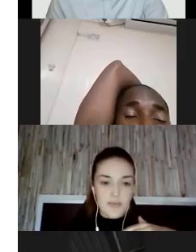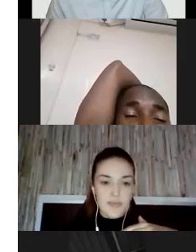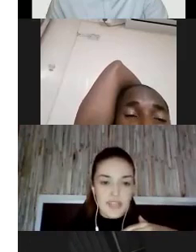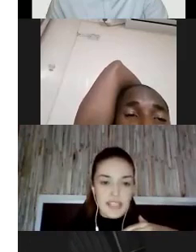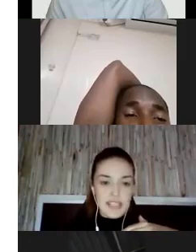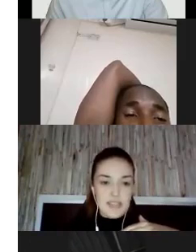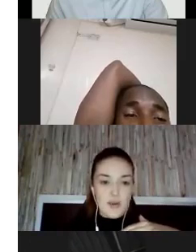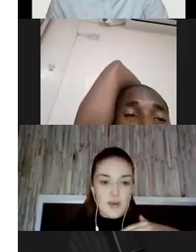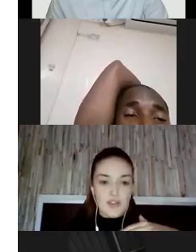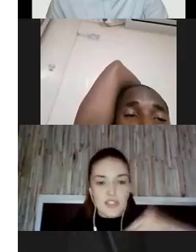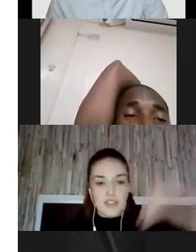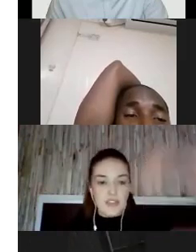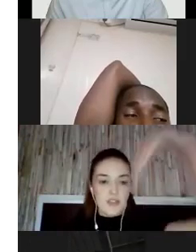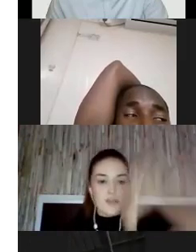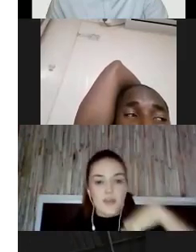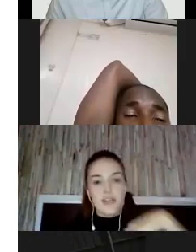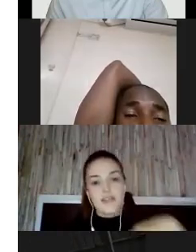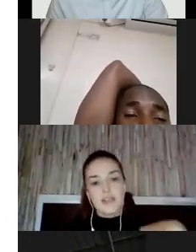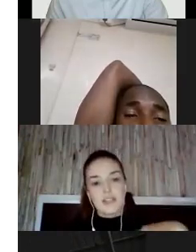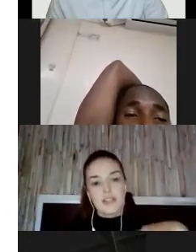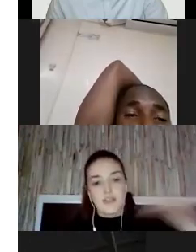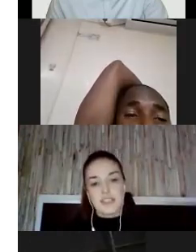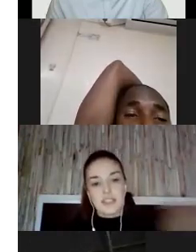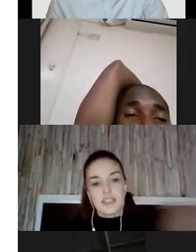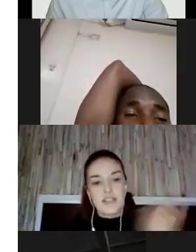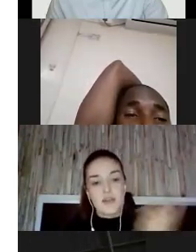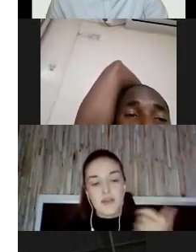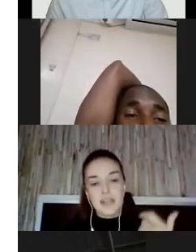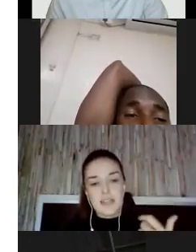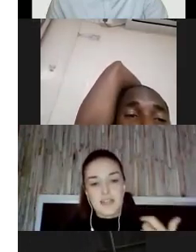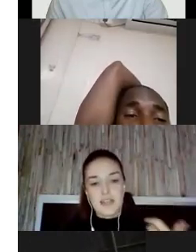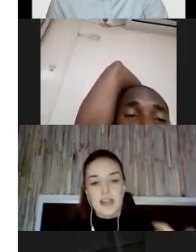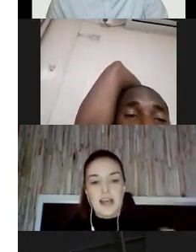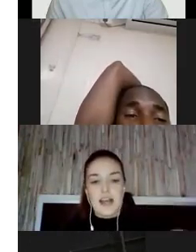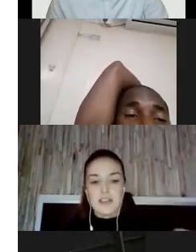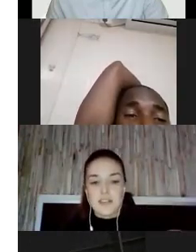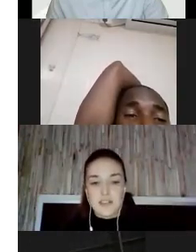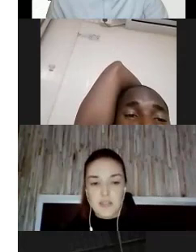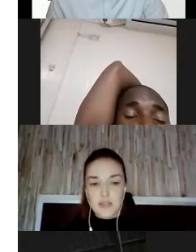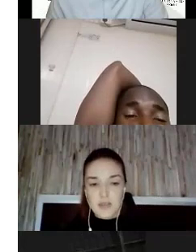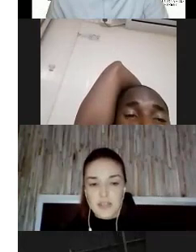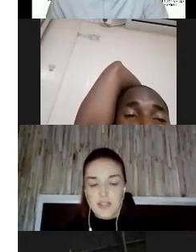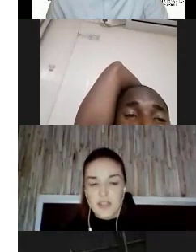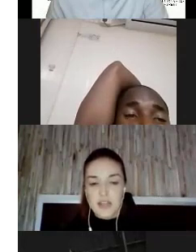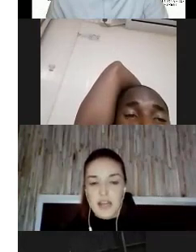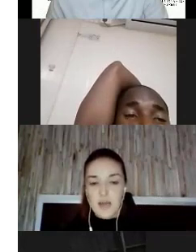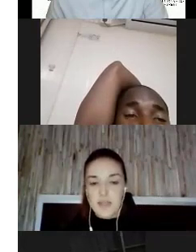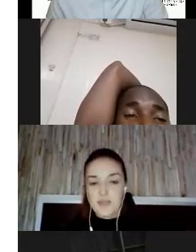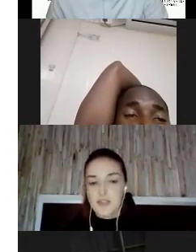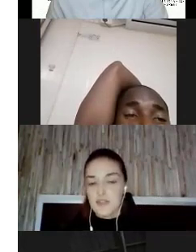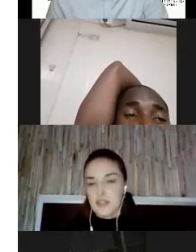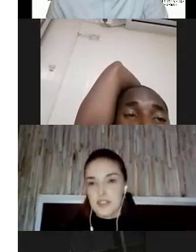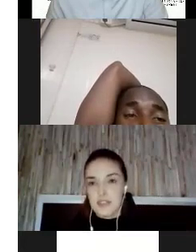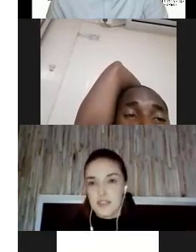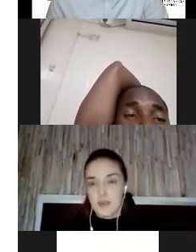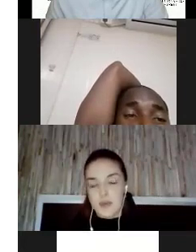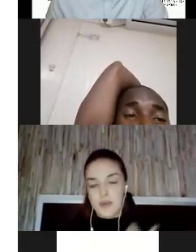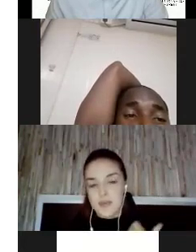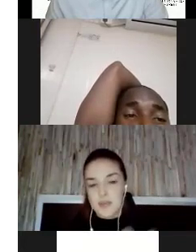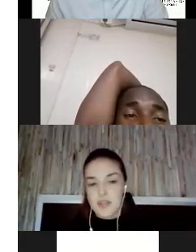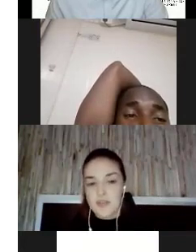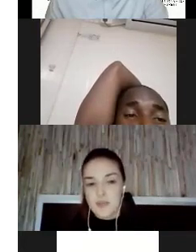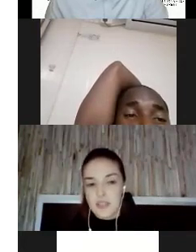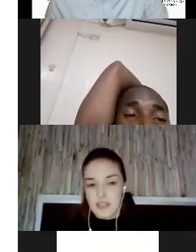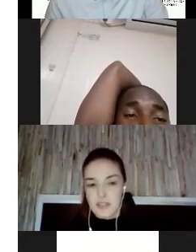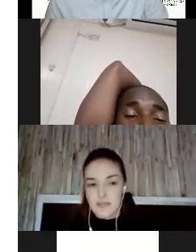exemplo desse corte aqui, numa linha vertical, nessas 3 sequências, a gente vai ter praticamente a mesma geologia, né? Tipo, a